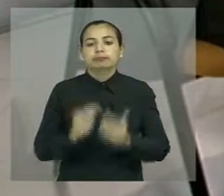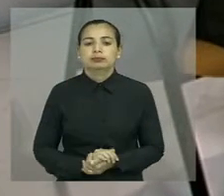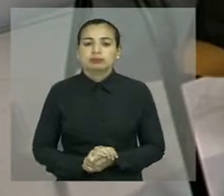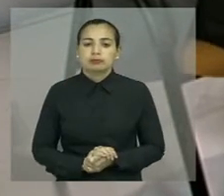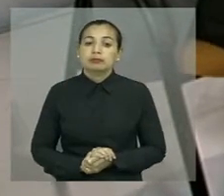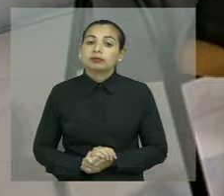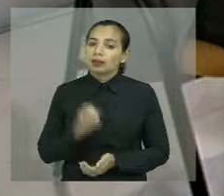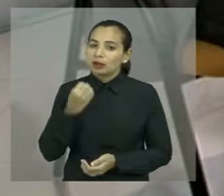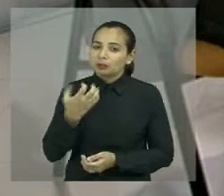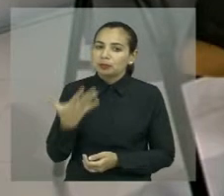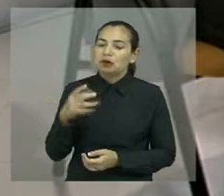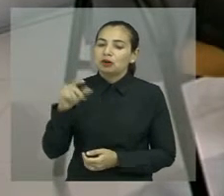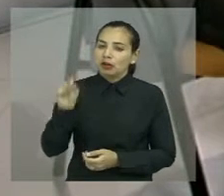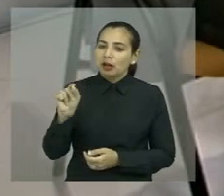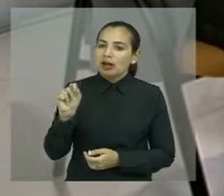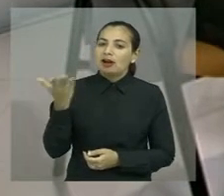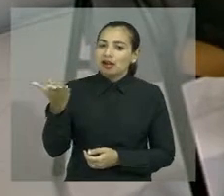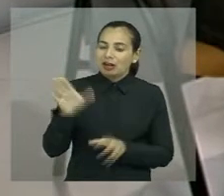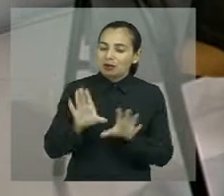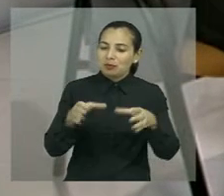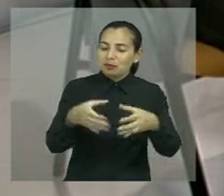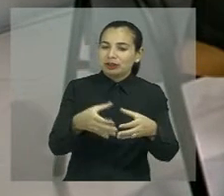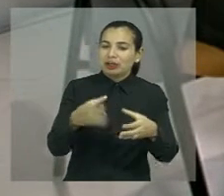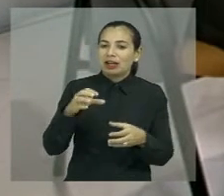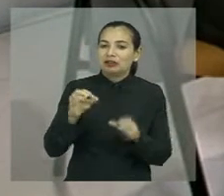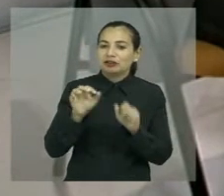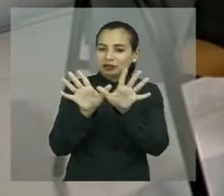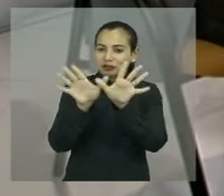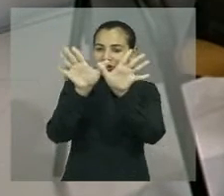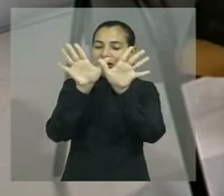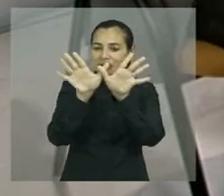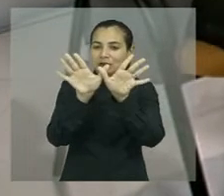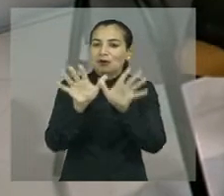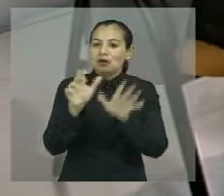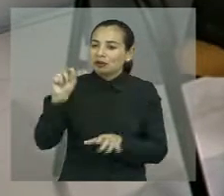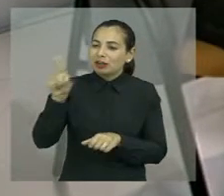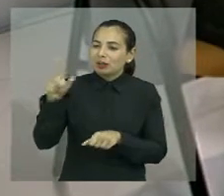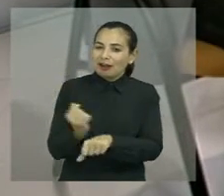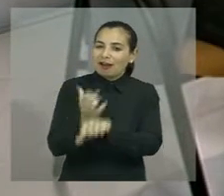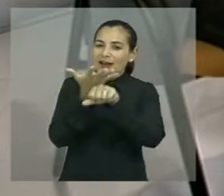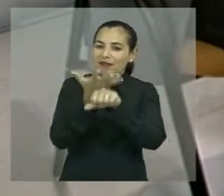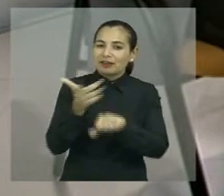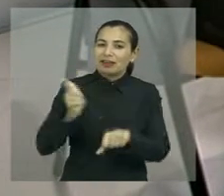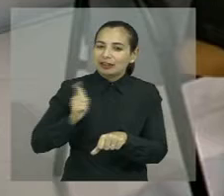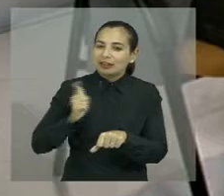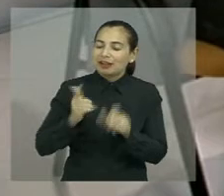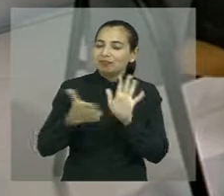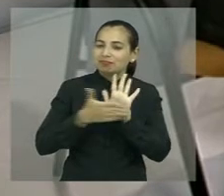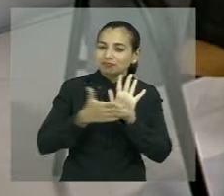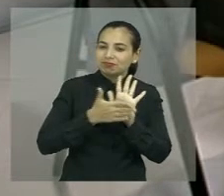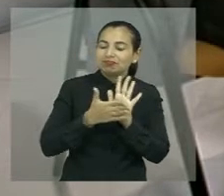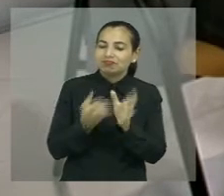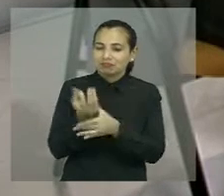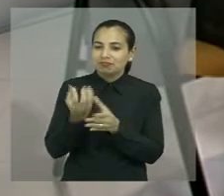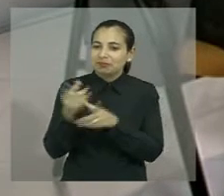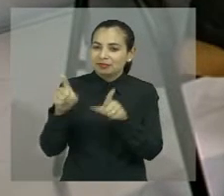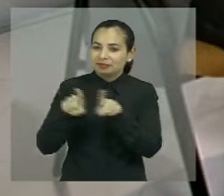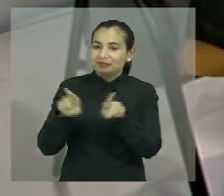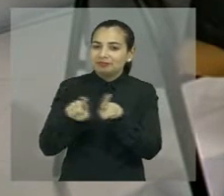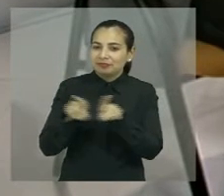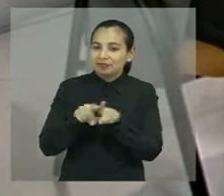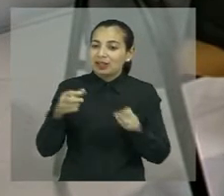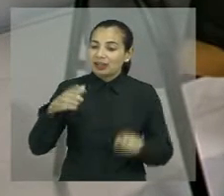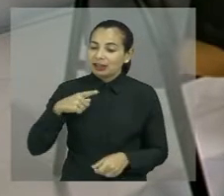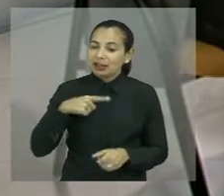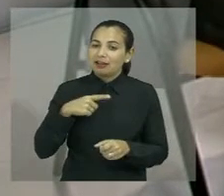senhor é ligado à comunidade católica Shalom e muitos eventos religiosos. O senhor foi o autor das proposituras e aconteceram